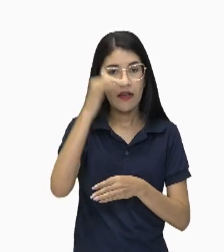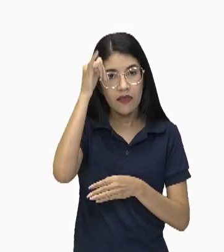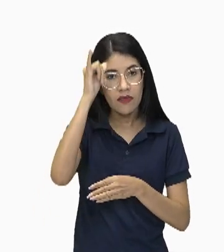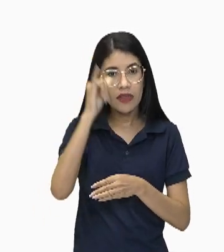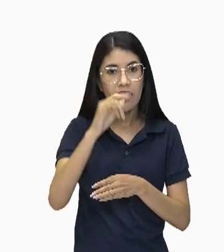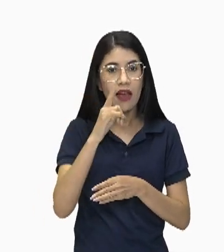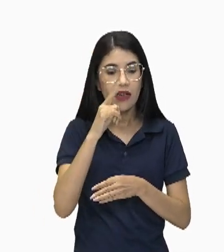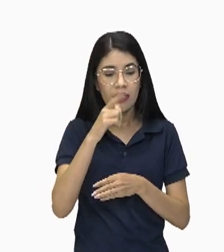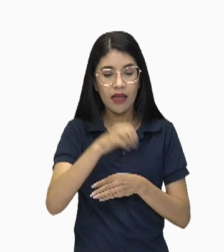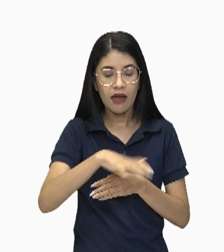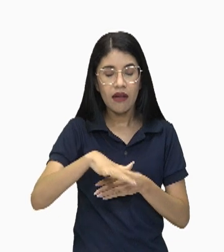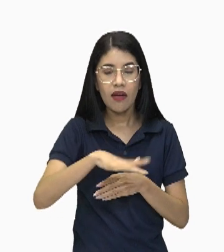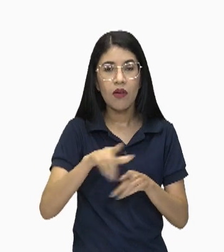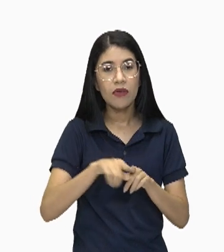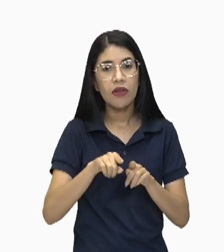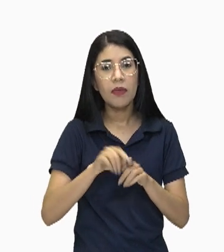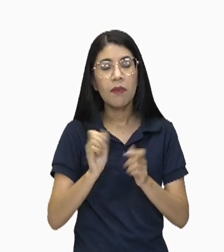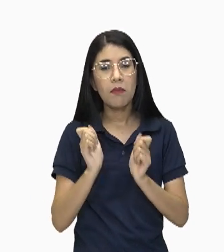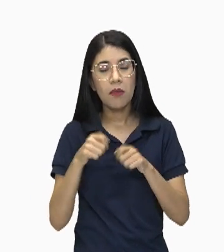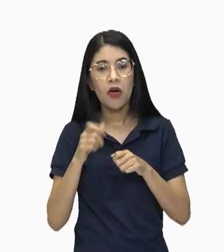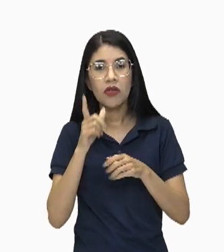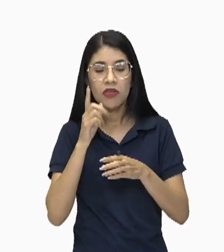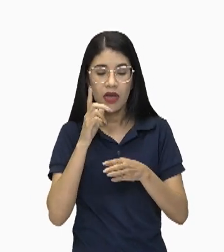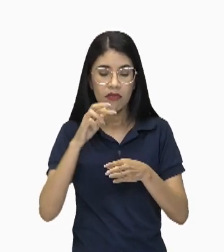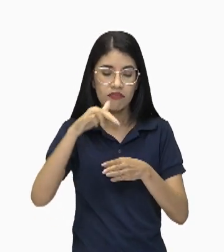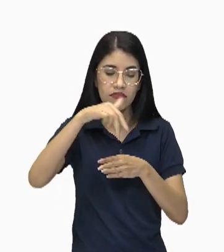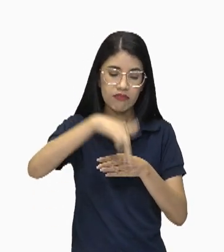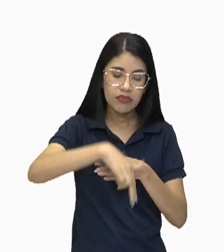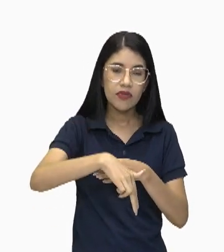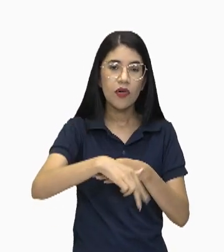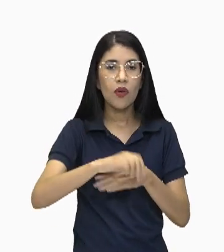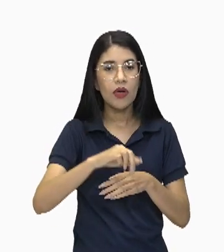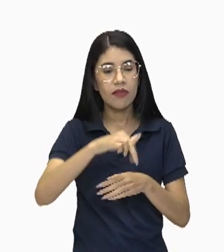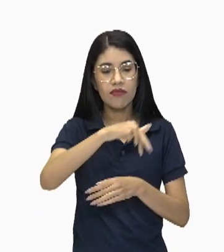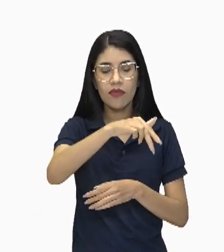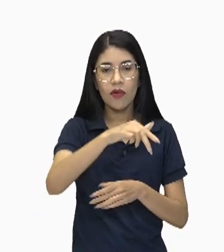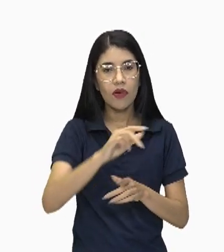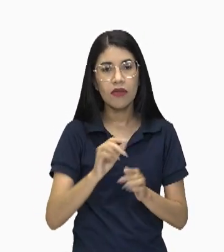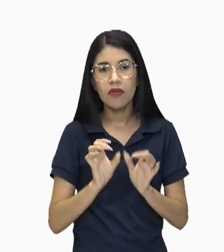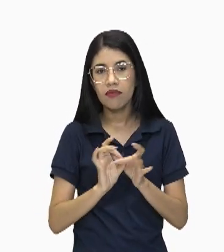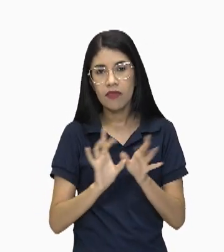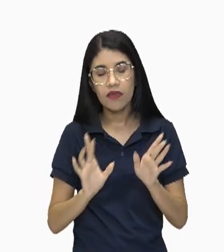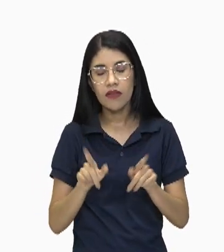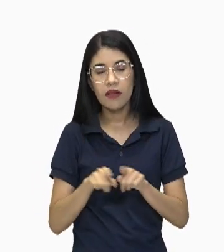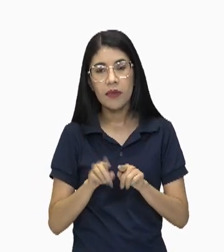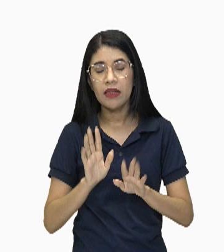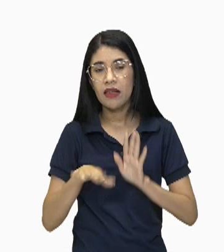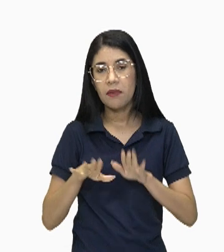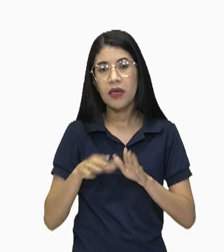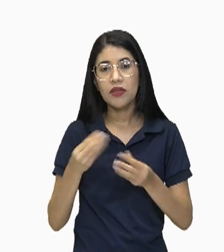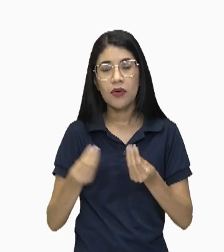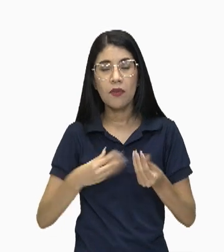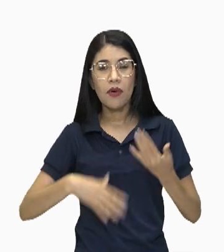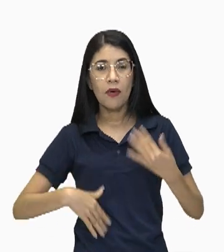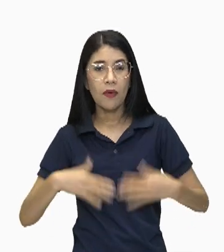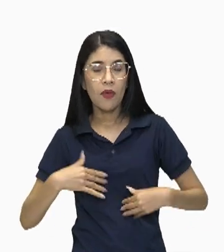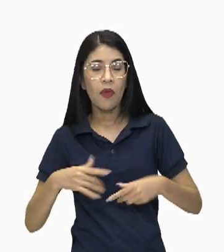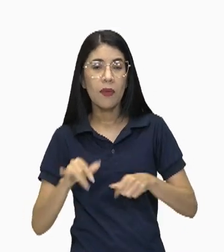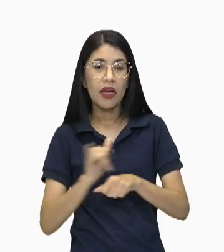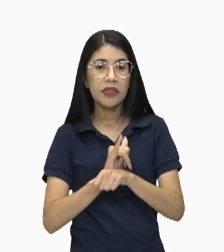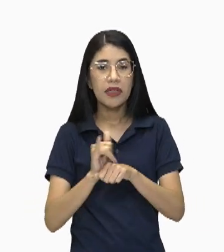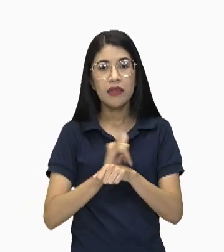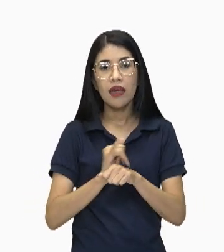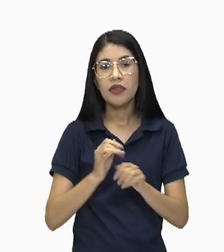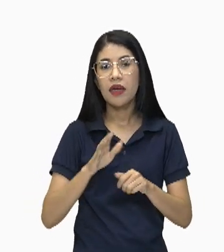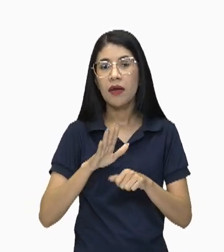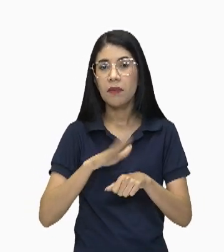ou cai logo na água e sai da água correndo e continua a prova. Tá bom? Vai do condicionamento físico e da técnica,